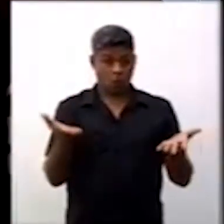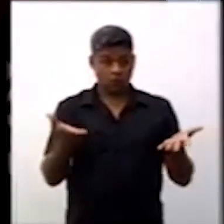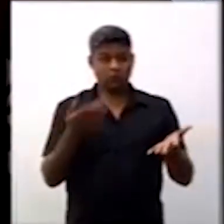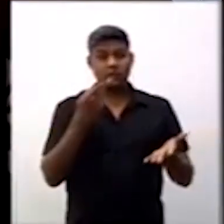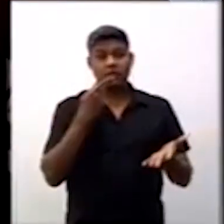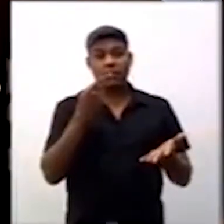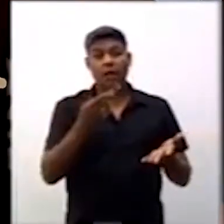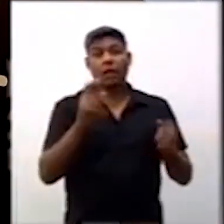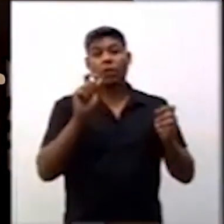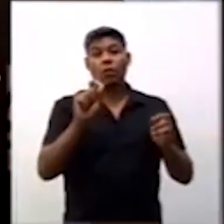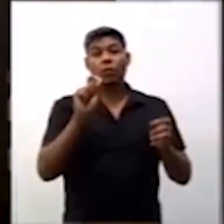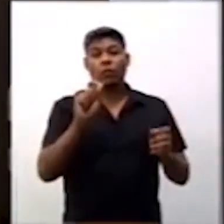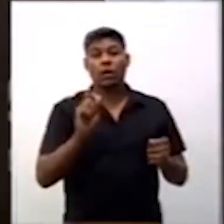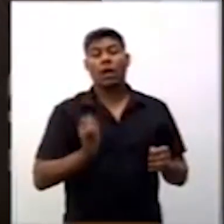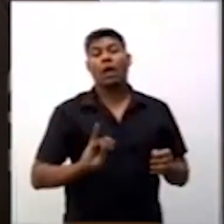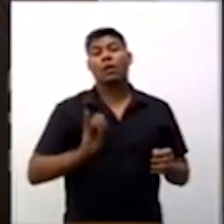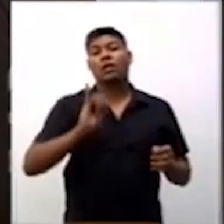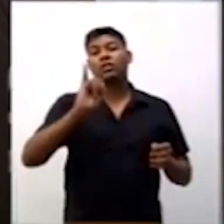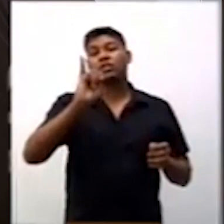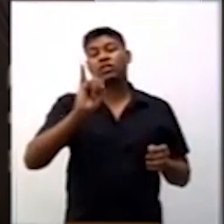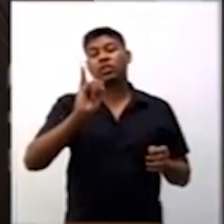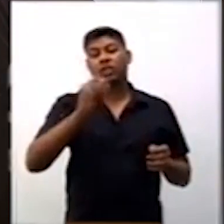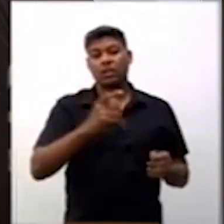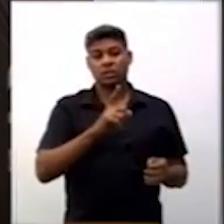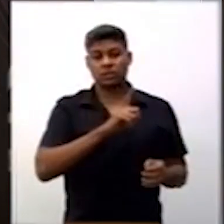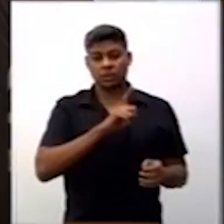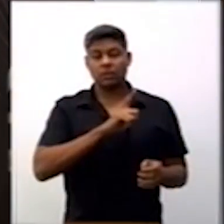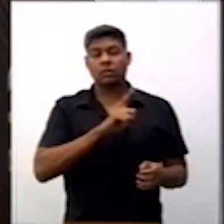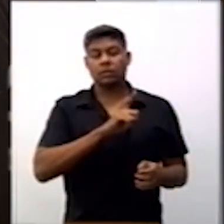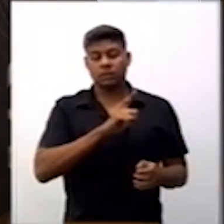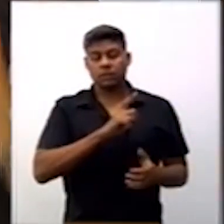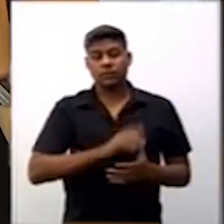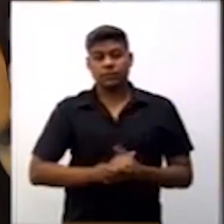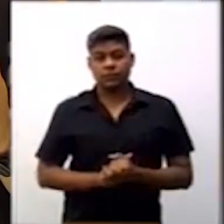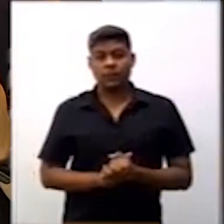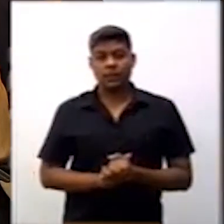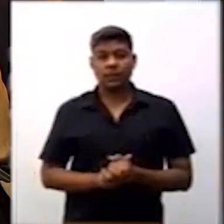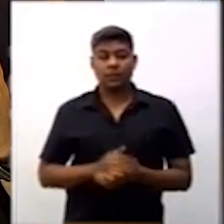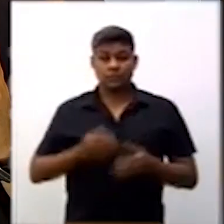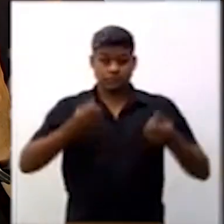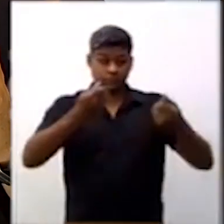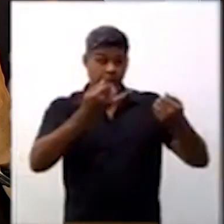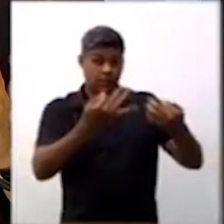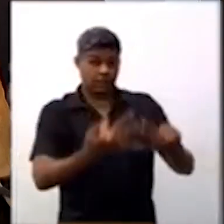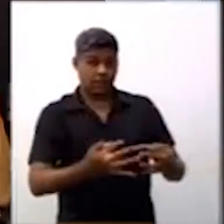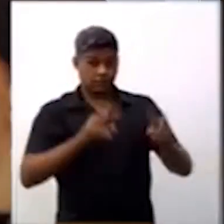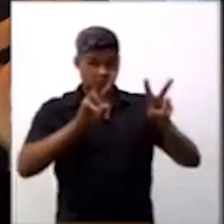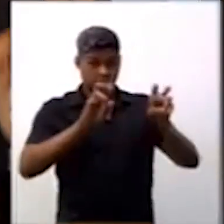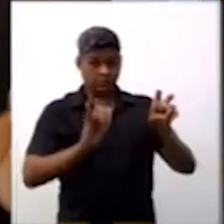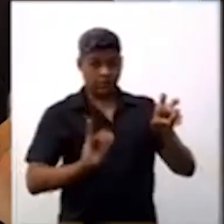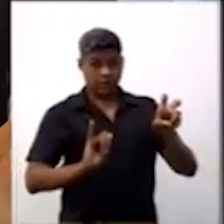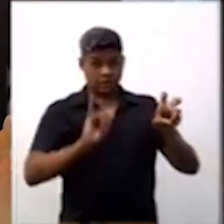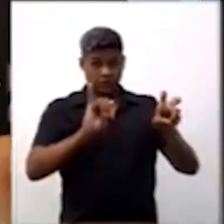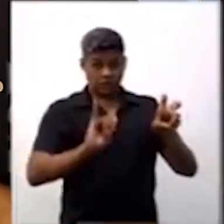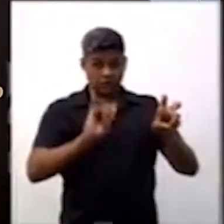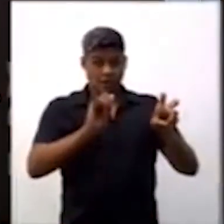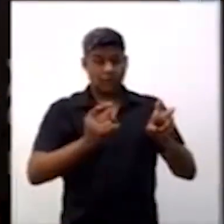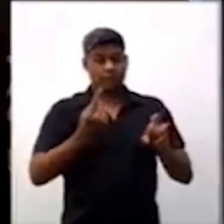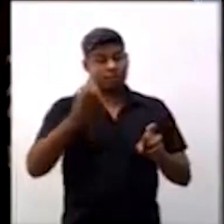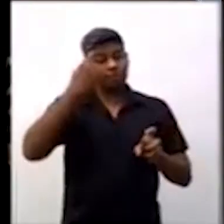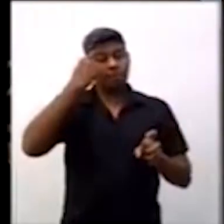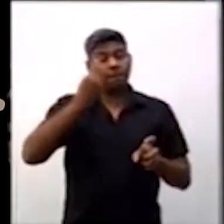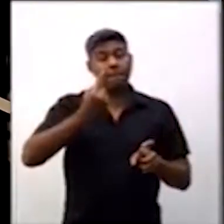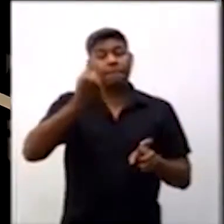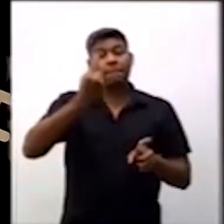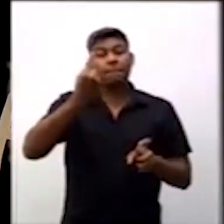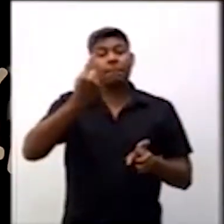falar sobre o consumo de energia elétrica. E aí, para falar do consumo de energia elétrica, a primeira coisa que a gente pensa